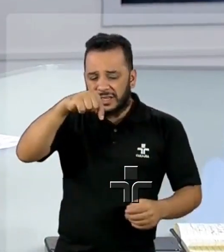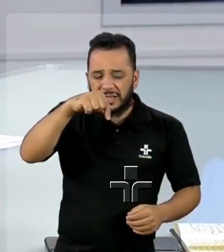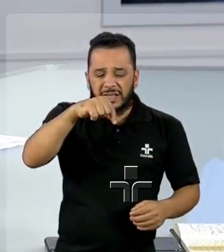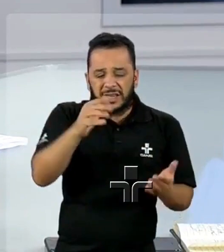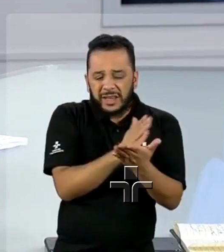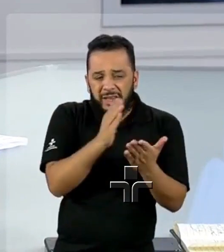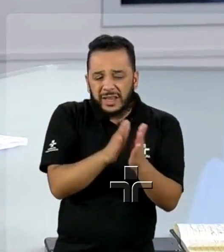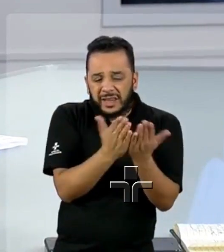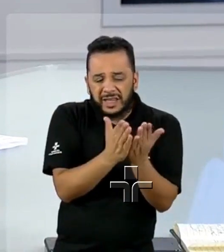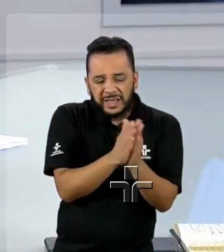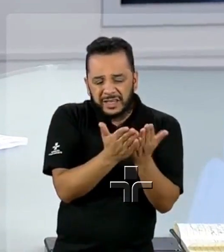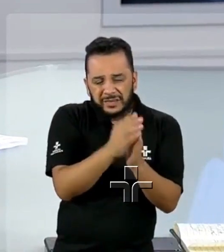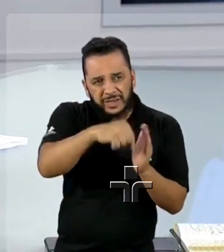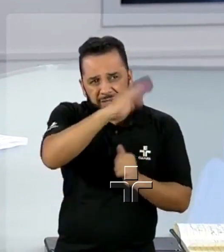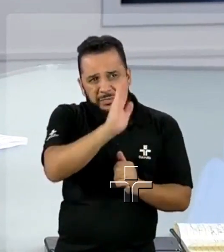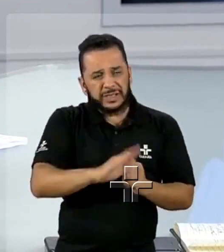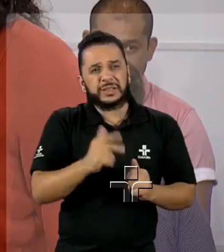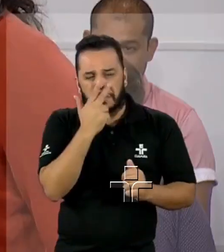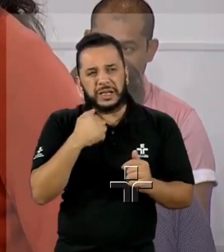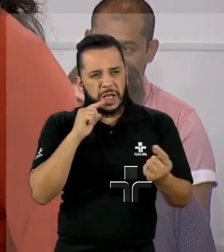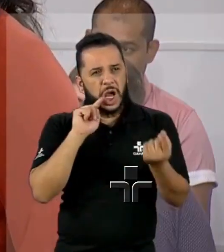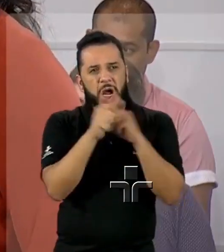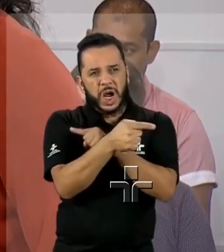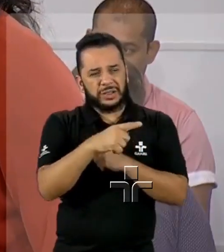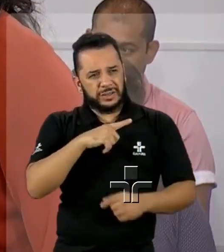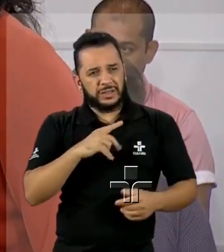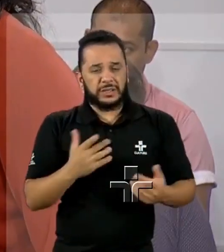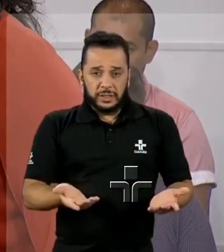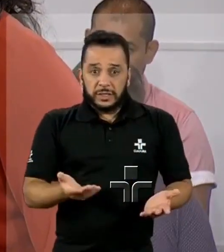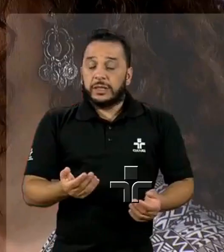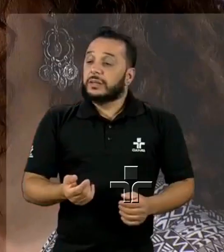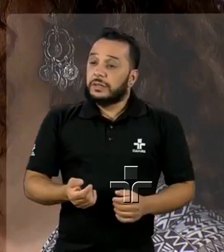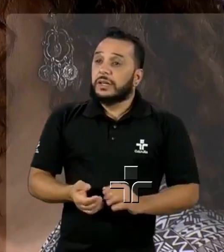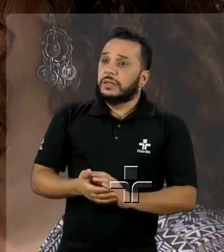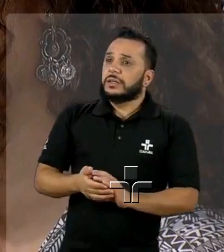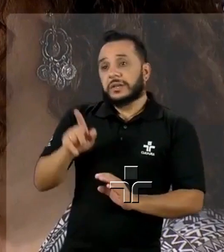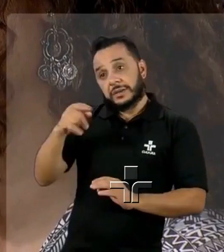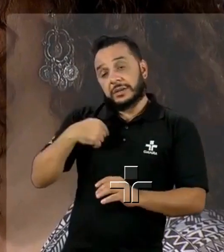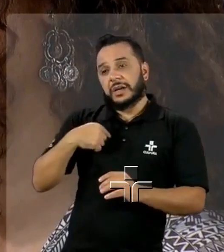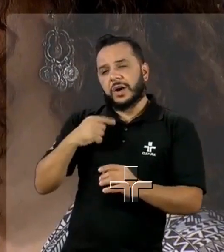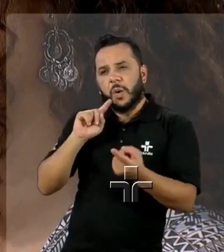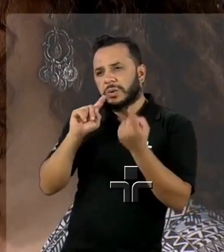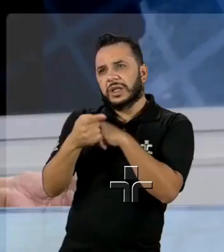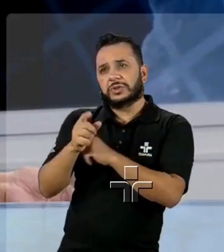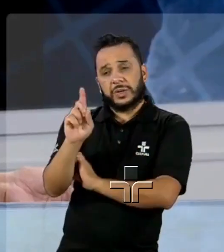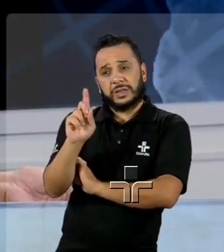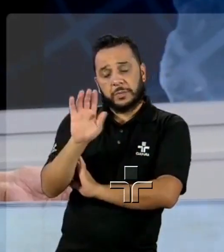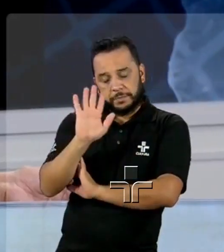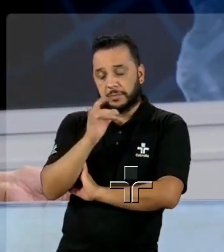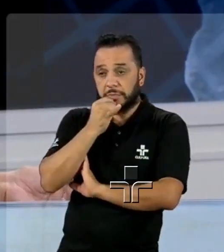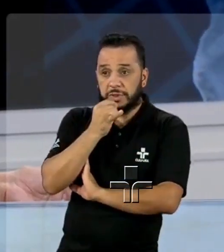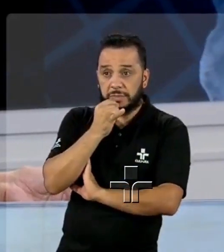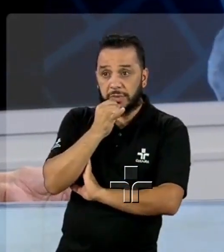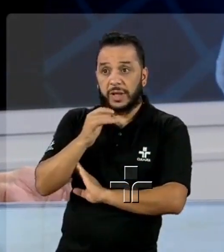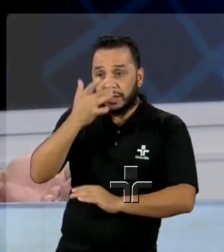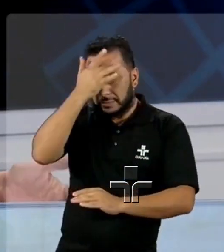caso do Brasil, né? Assim, eu acho que ela não é necessariamente contraditória, é que o